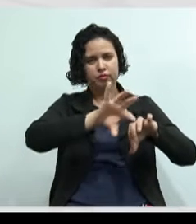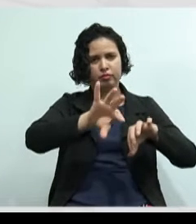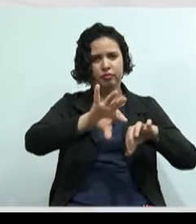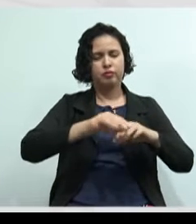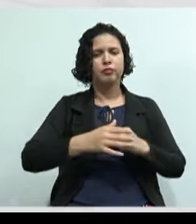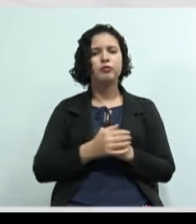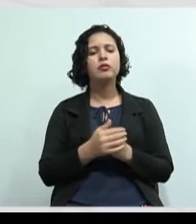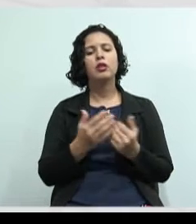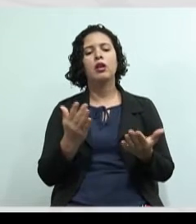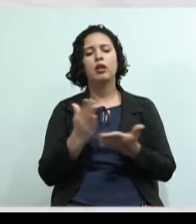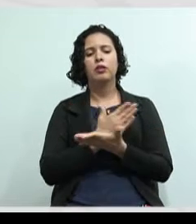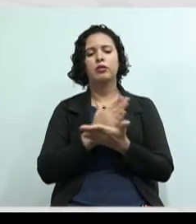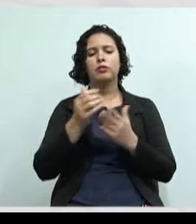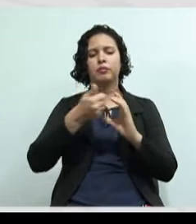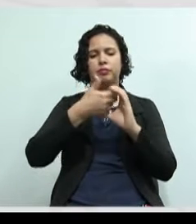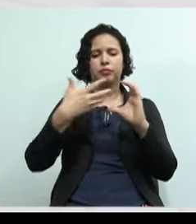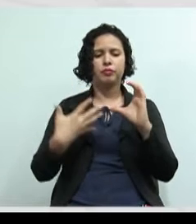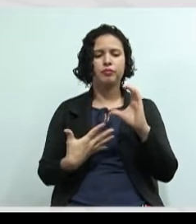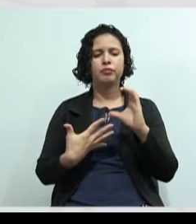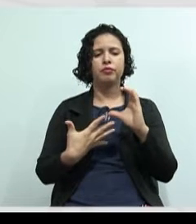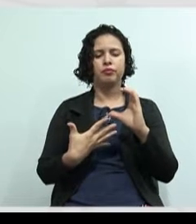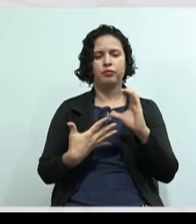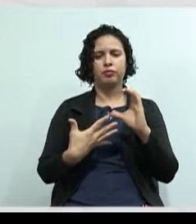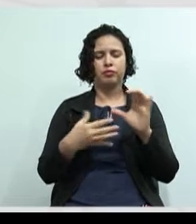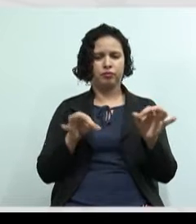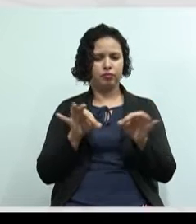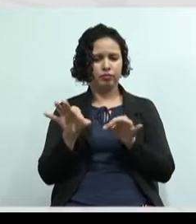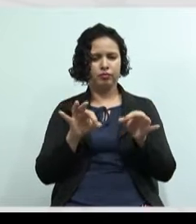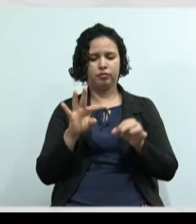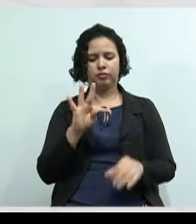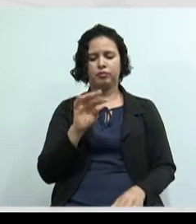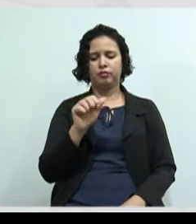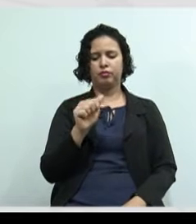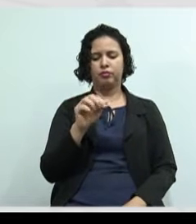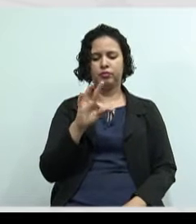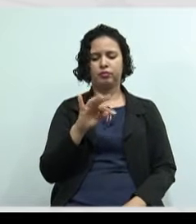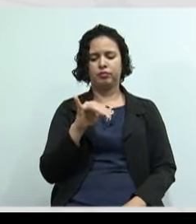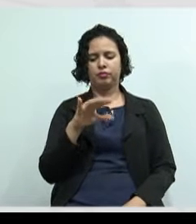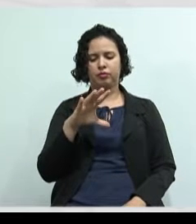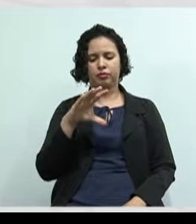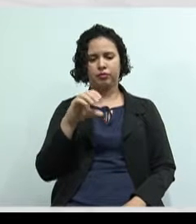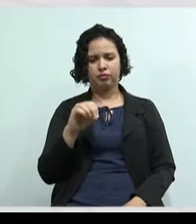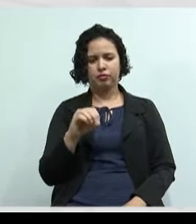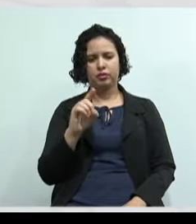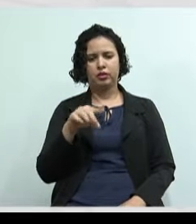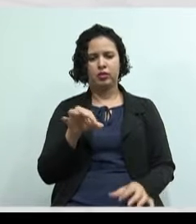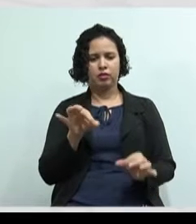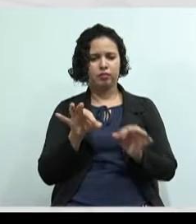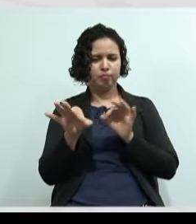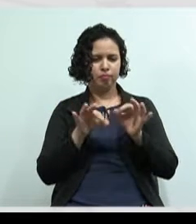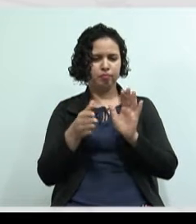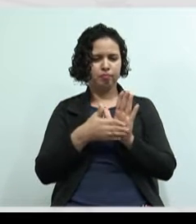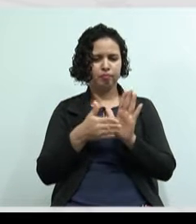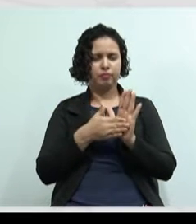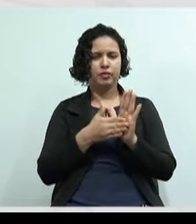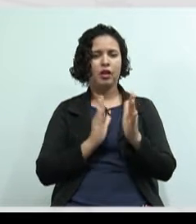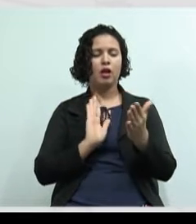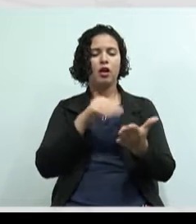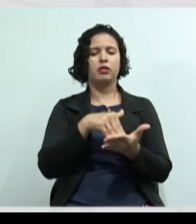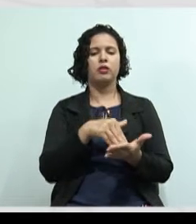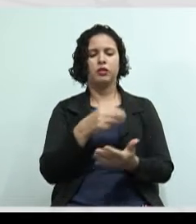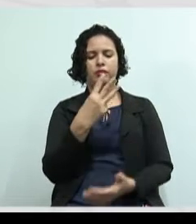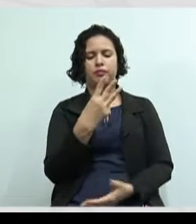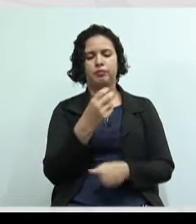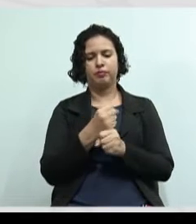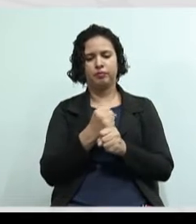Algumas características do planejamento tático. Ele é projetado a médio prazo, tá? Até 3 anos. Ele tem